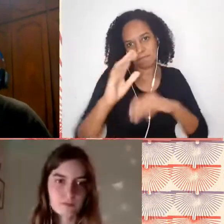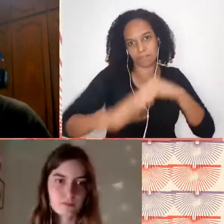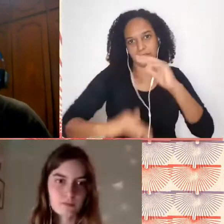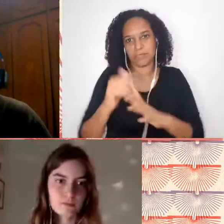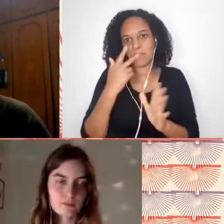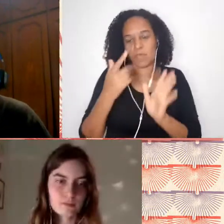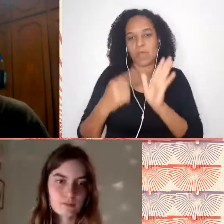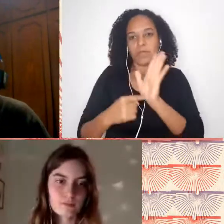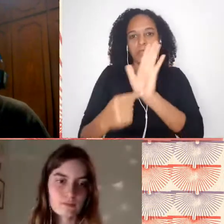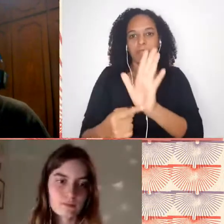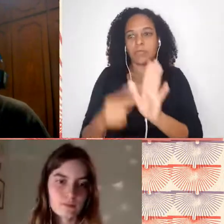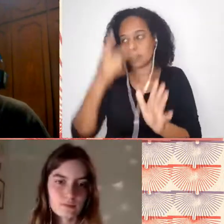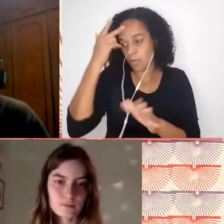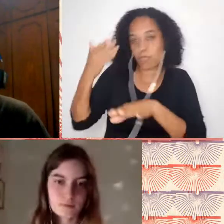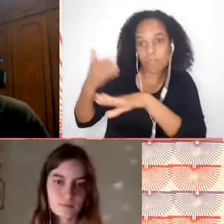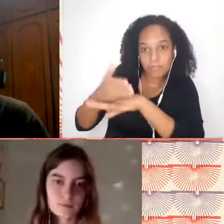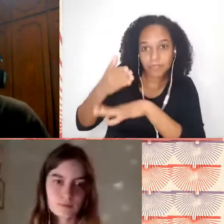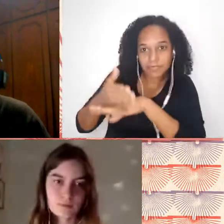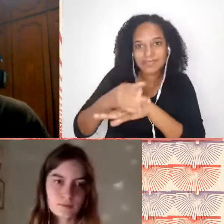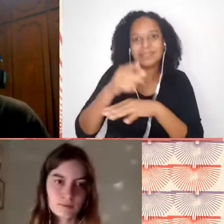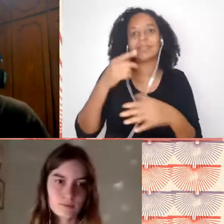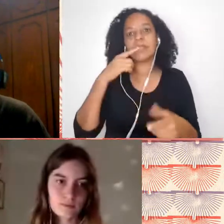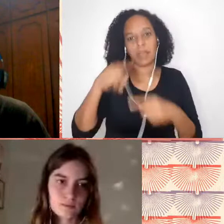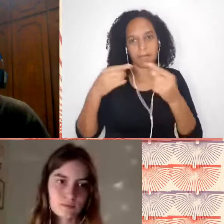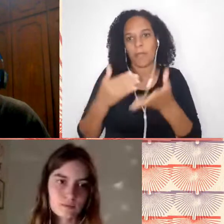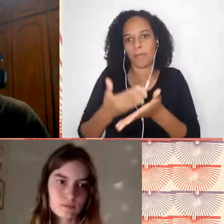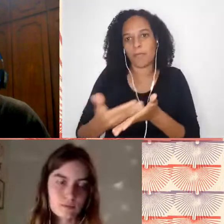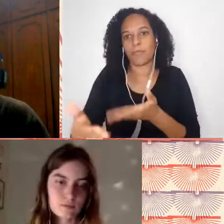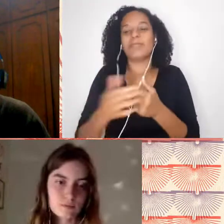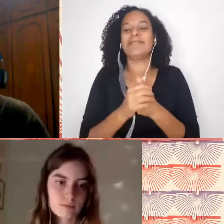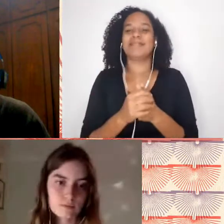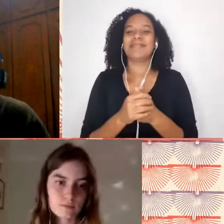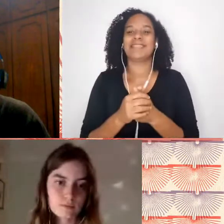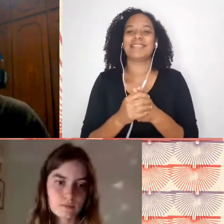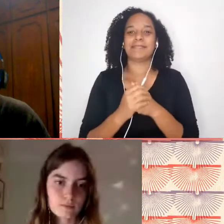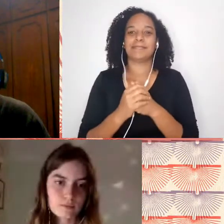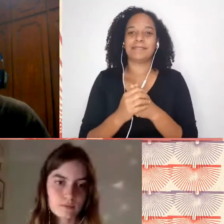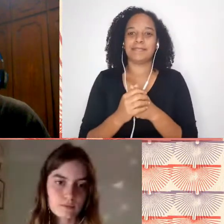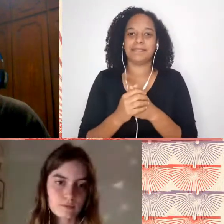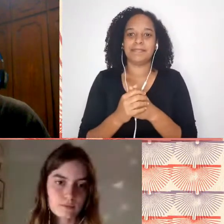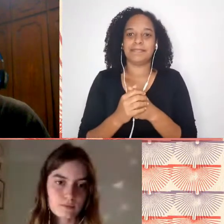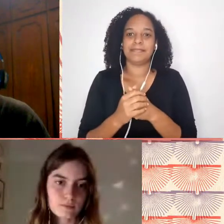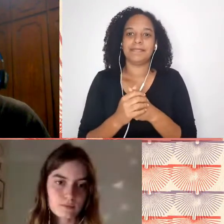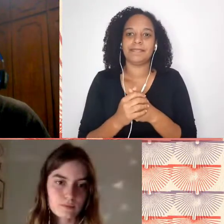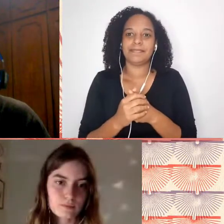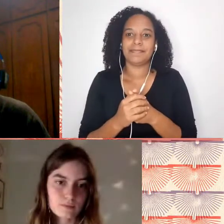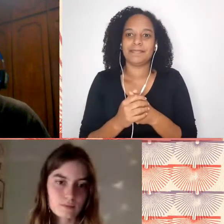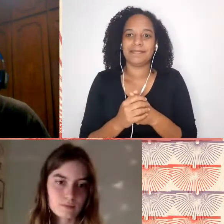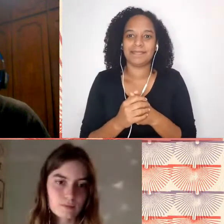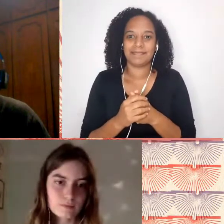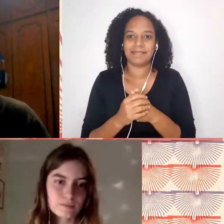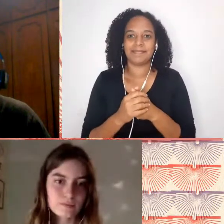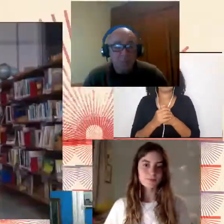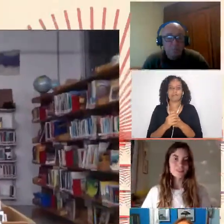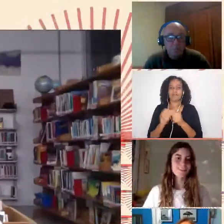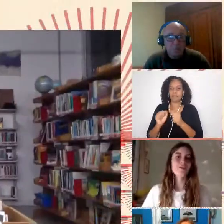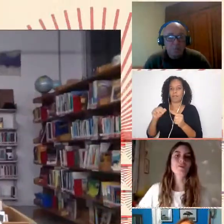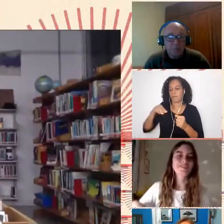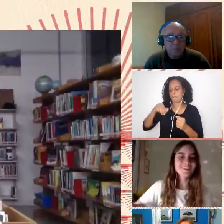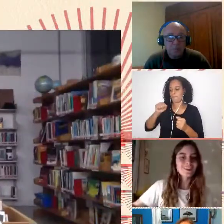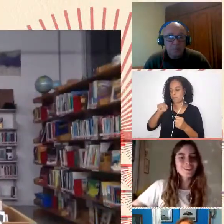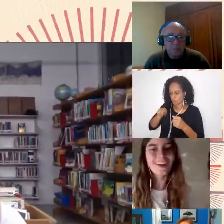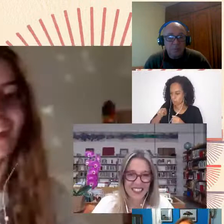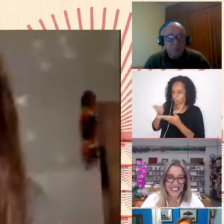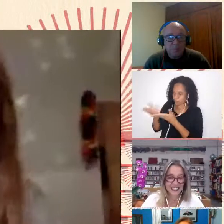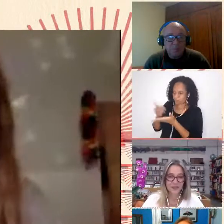um pessoal entrando, e aí a gente dá uma sequência. Elas. Pode começar, Manu. Tá